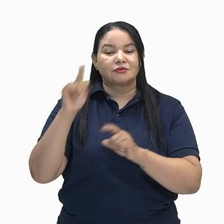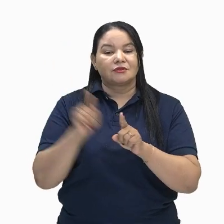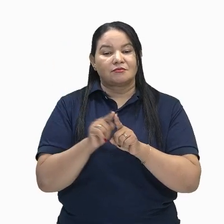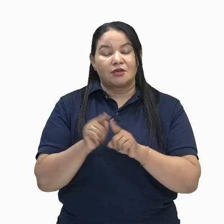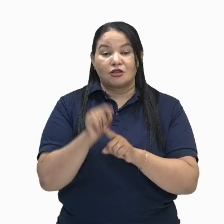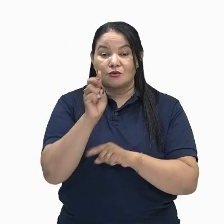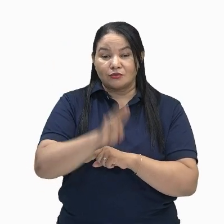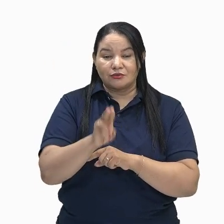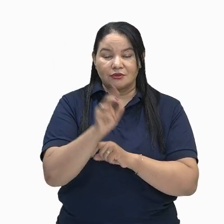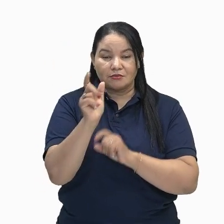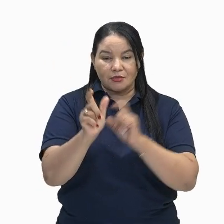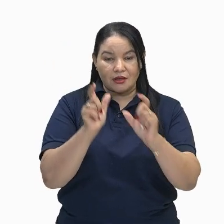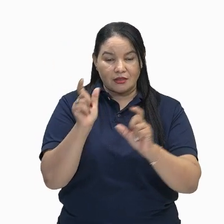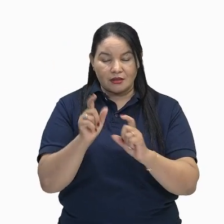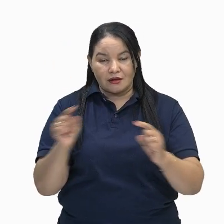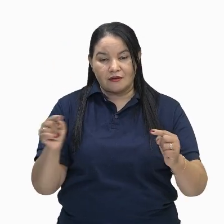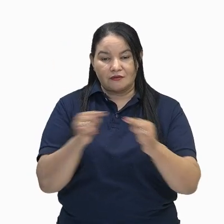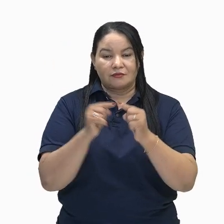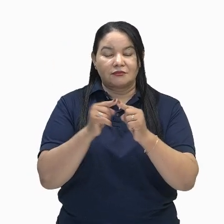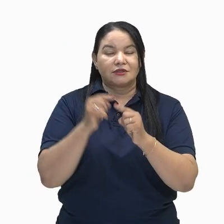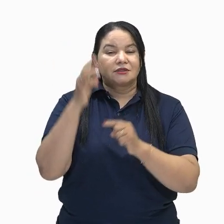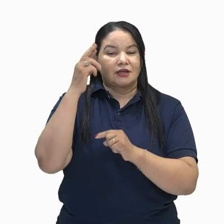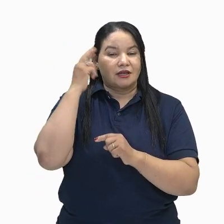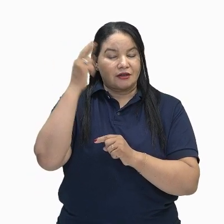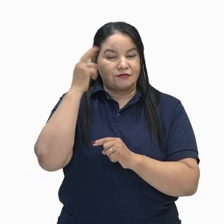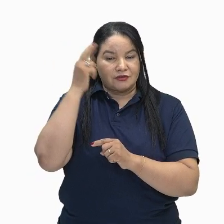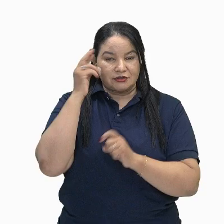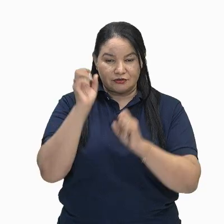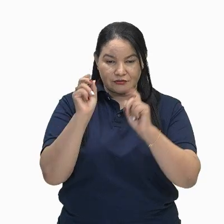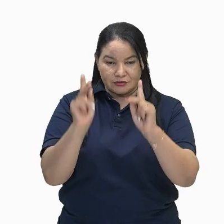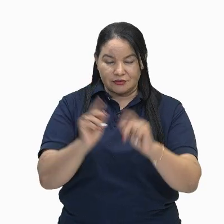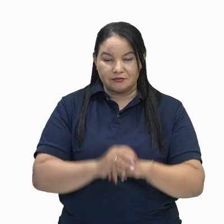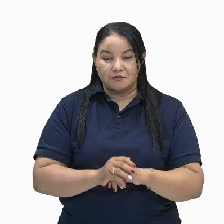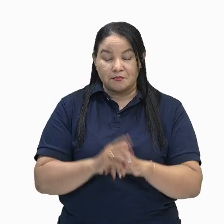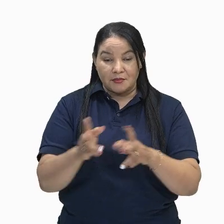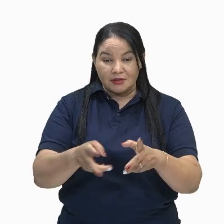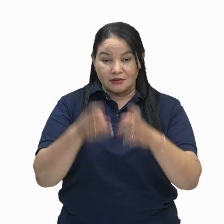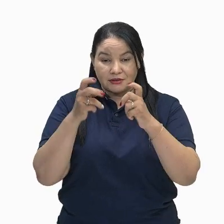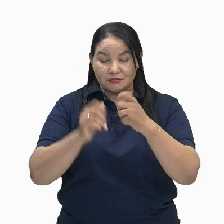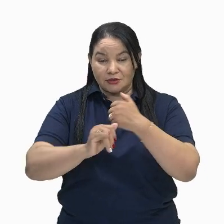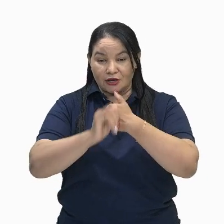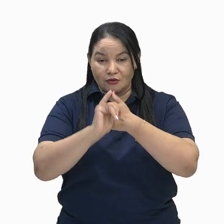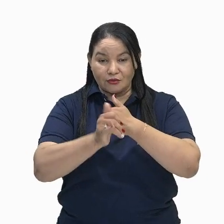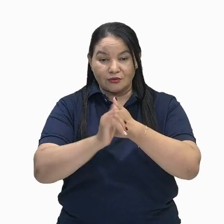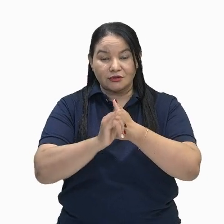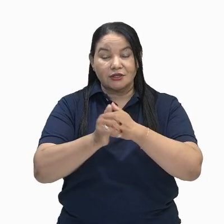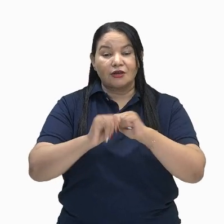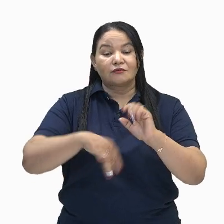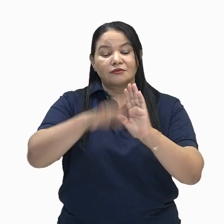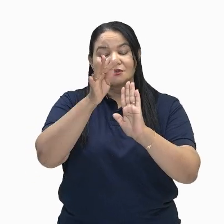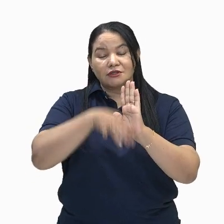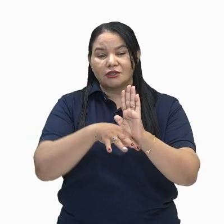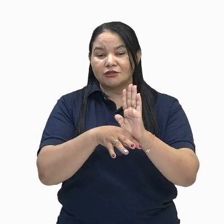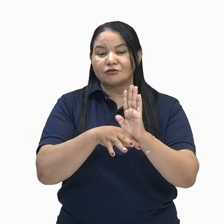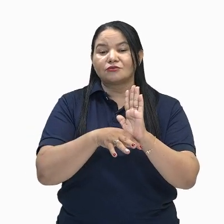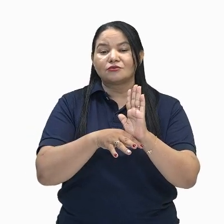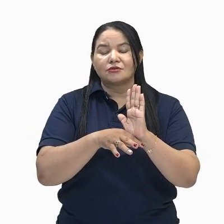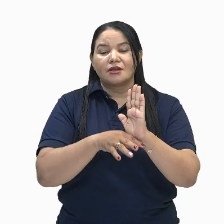essa reflexão. Então, a gente percebe que a crônica ele é um texto muito